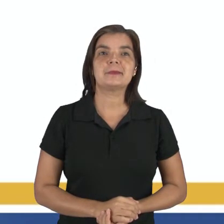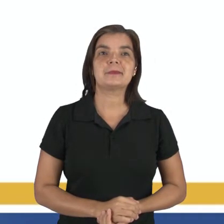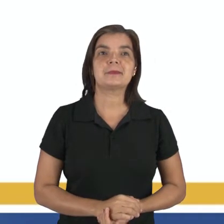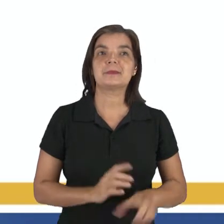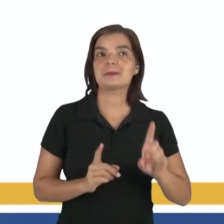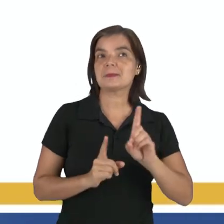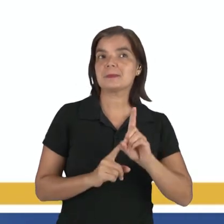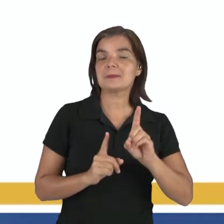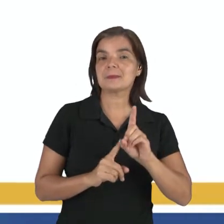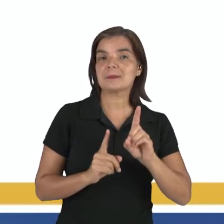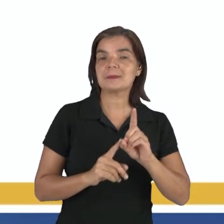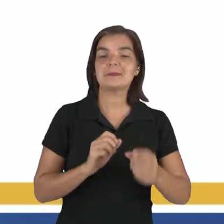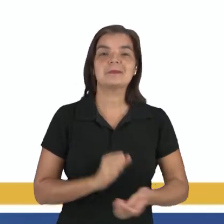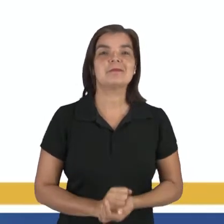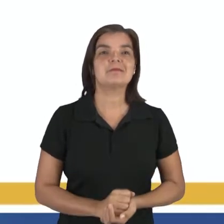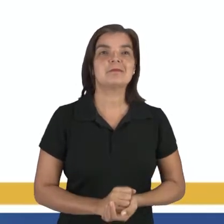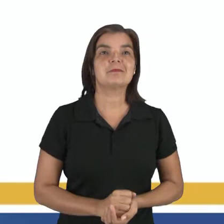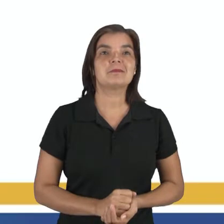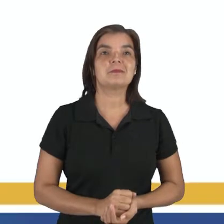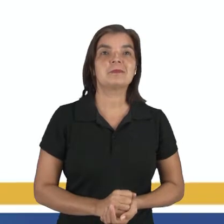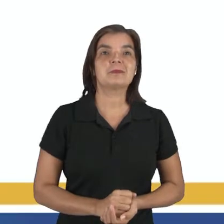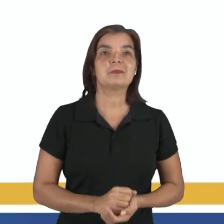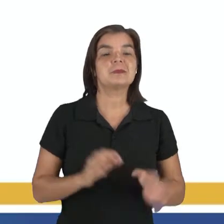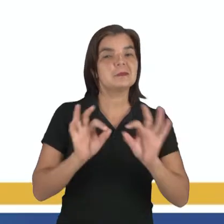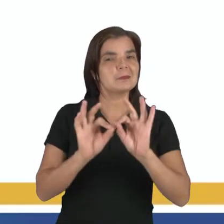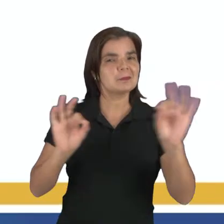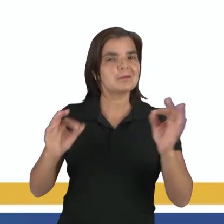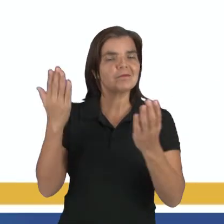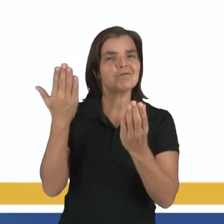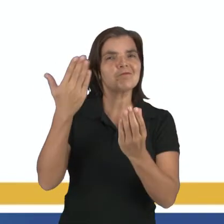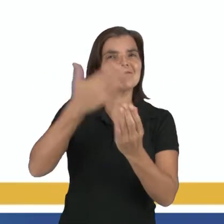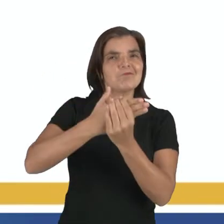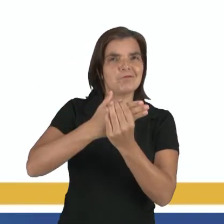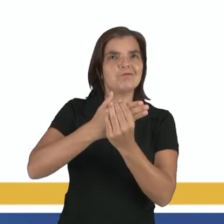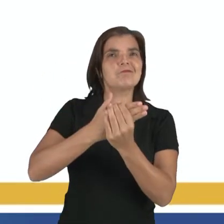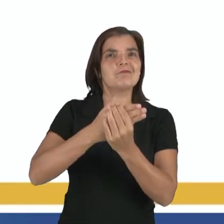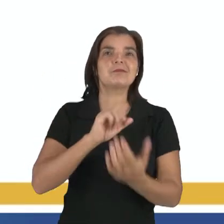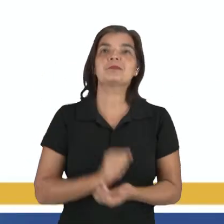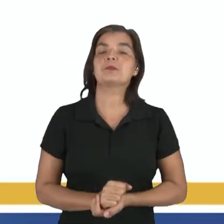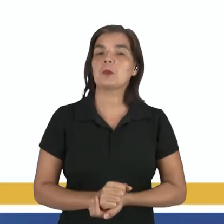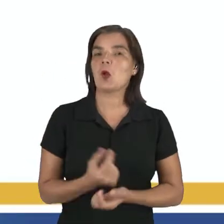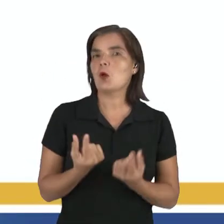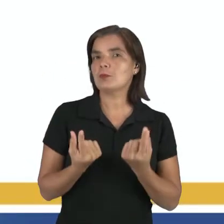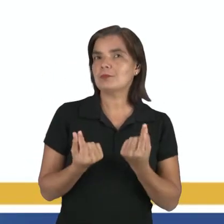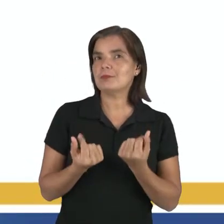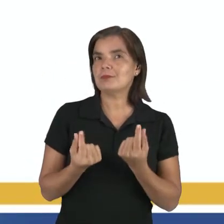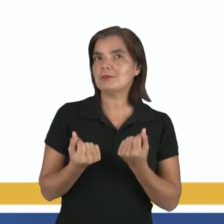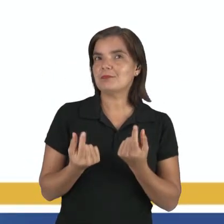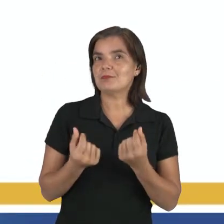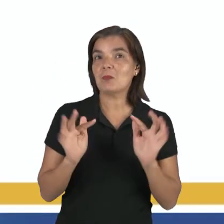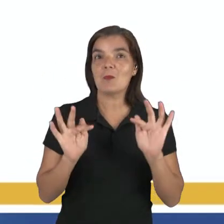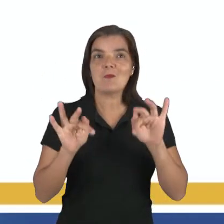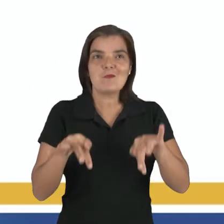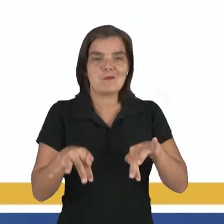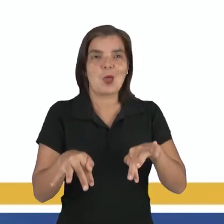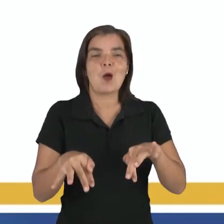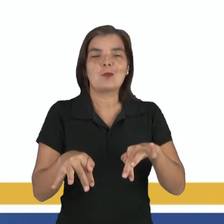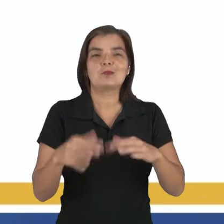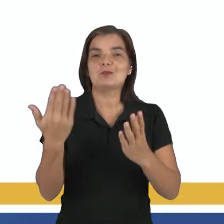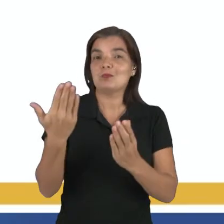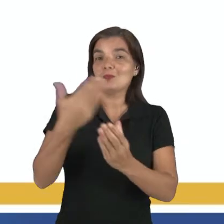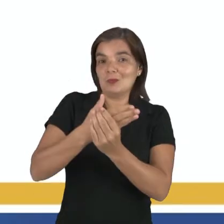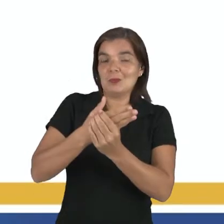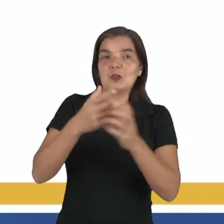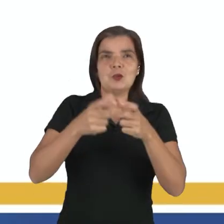E aí e a letra de A distância percorrida por um táxi e o valor